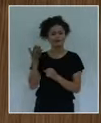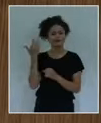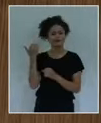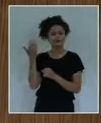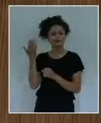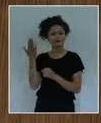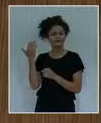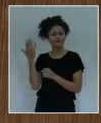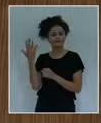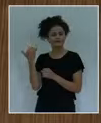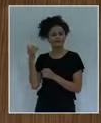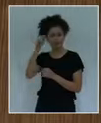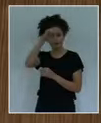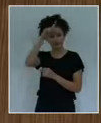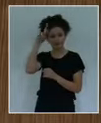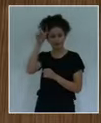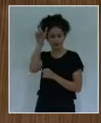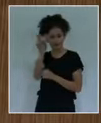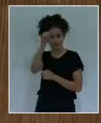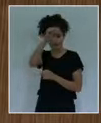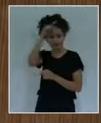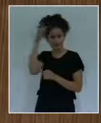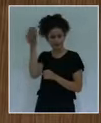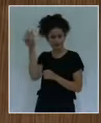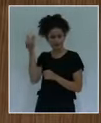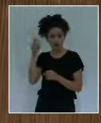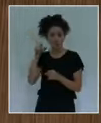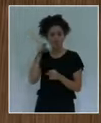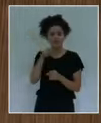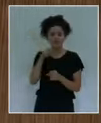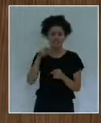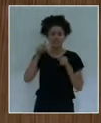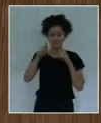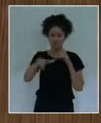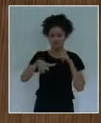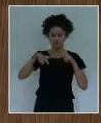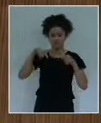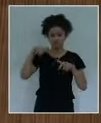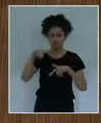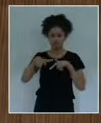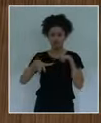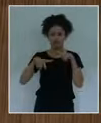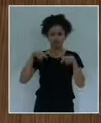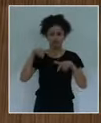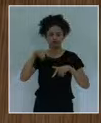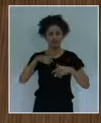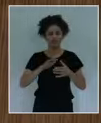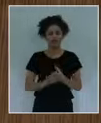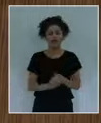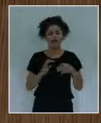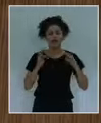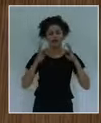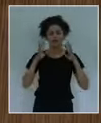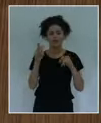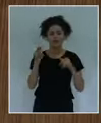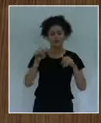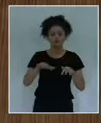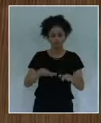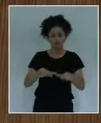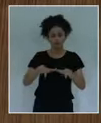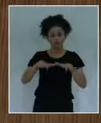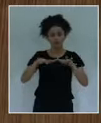E nós tivemos um grande desempenho dentro do pátio, você trabalhando. E todas as enchentes que tem, eu acho